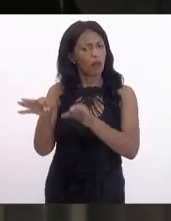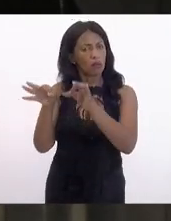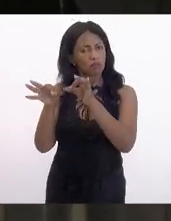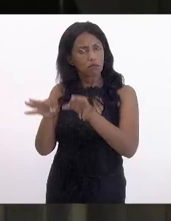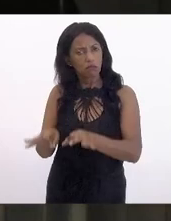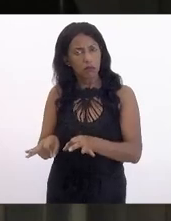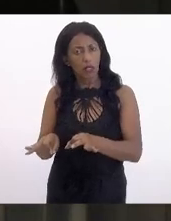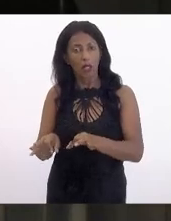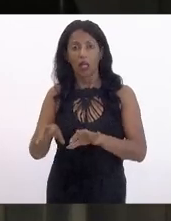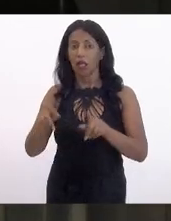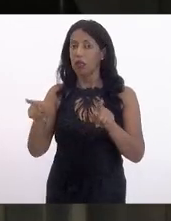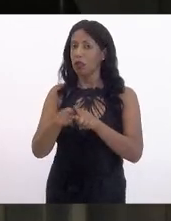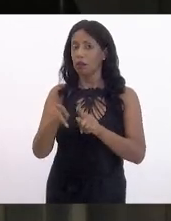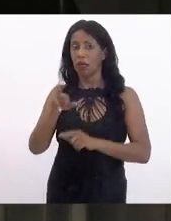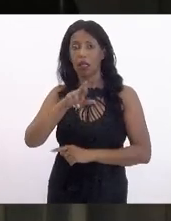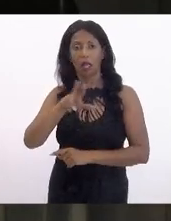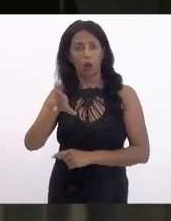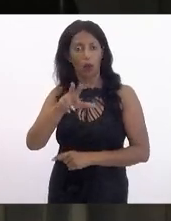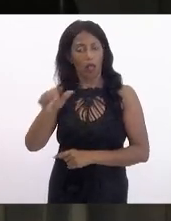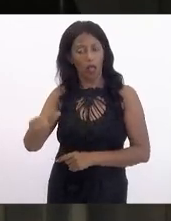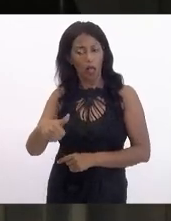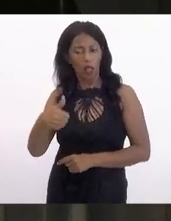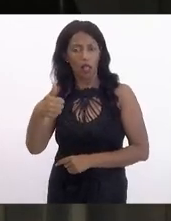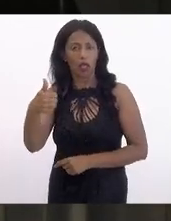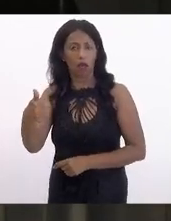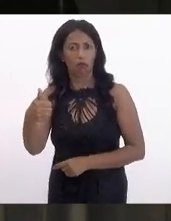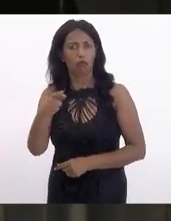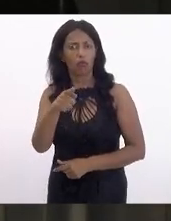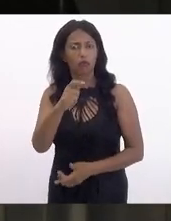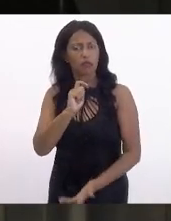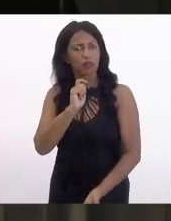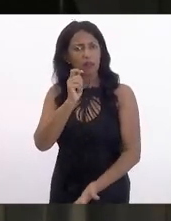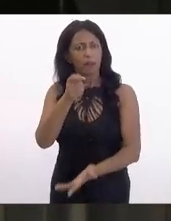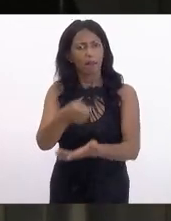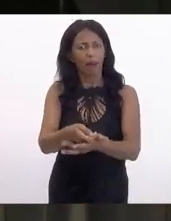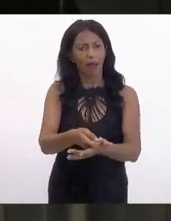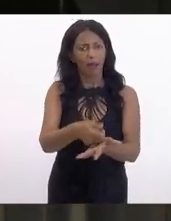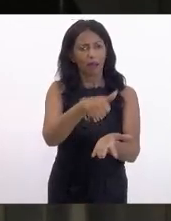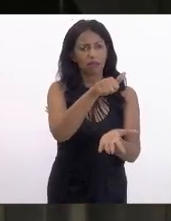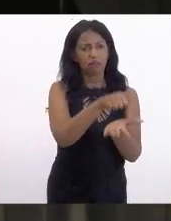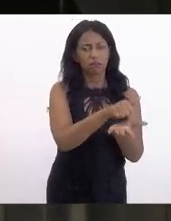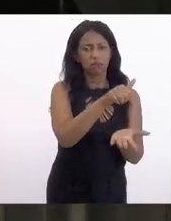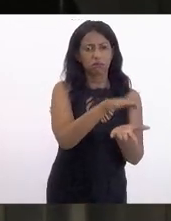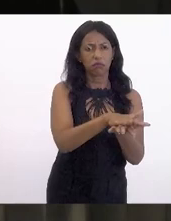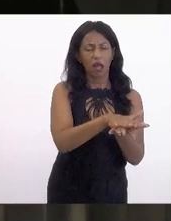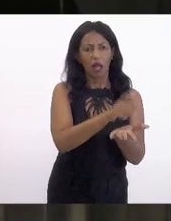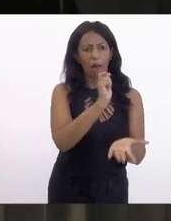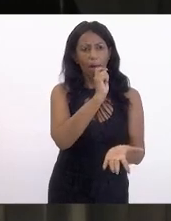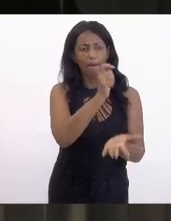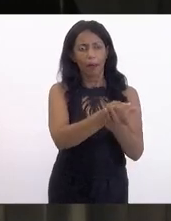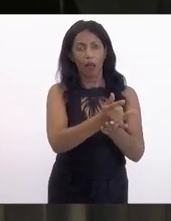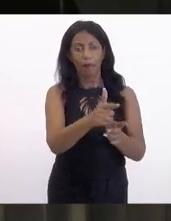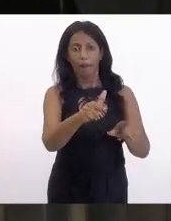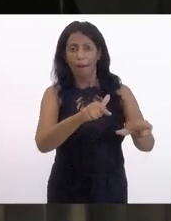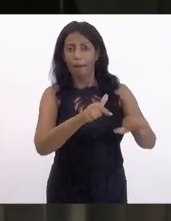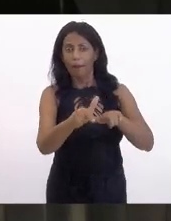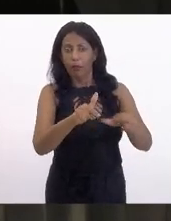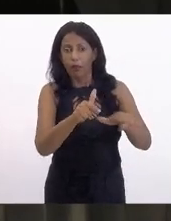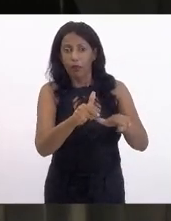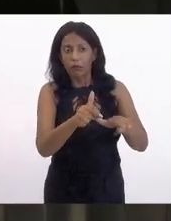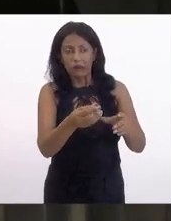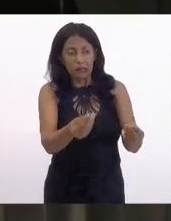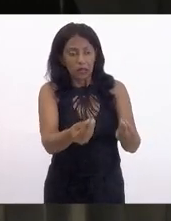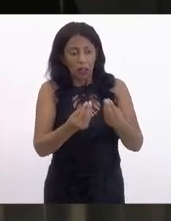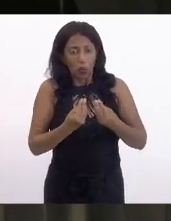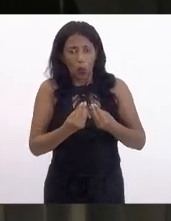nem legal que você pague por uma taxa por um serviço que não lhe